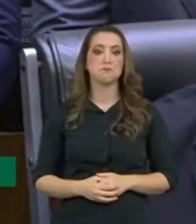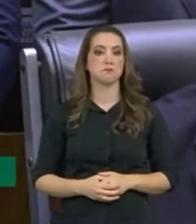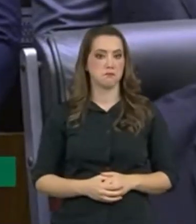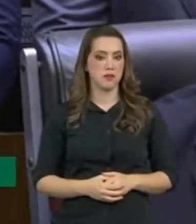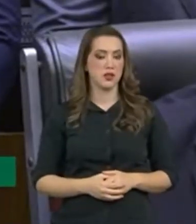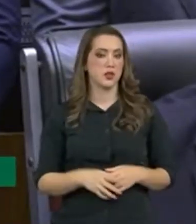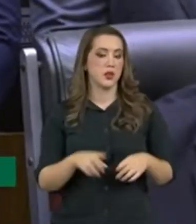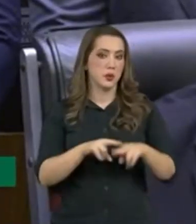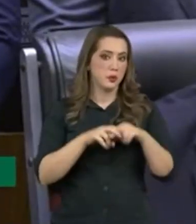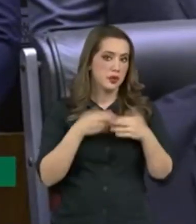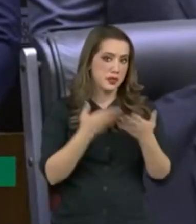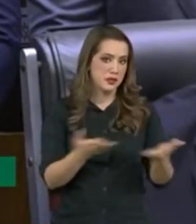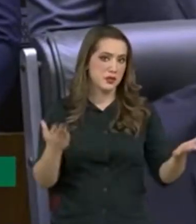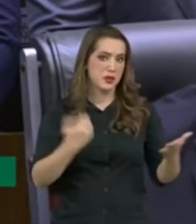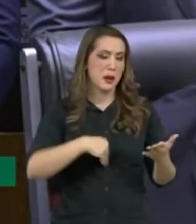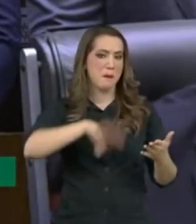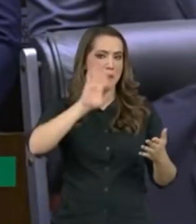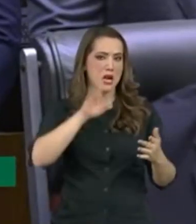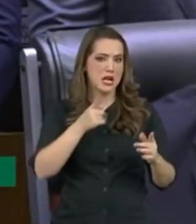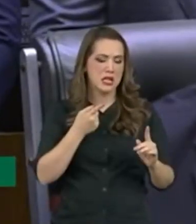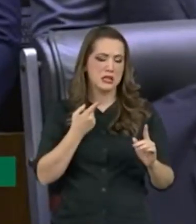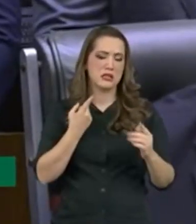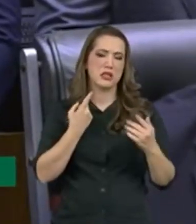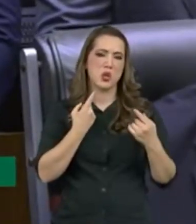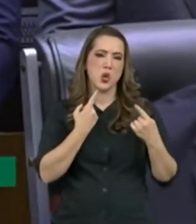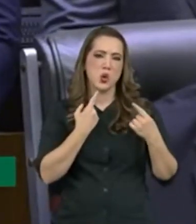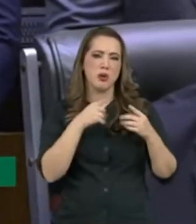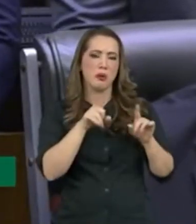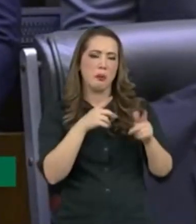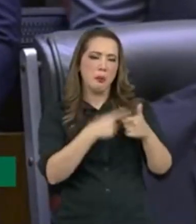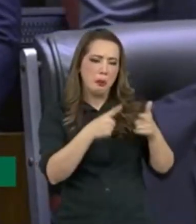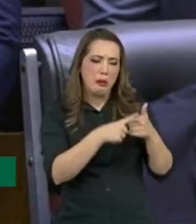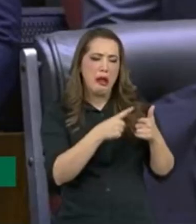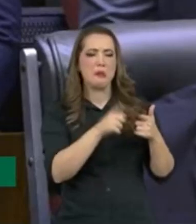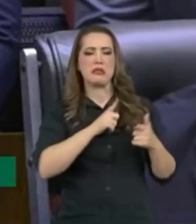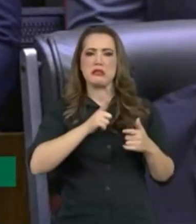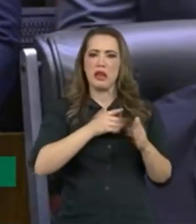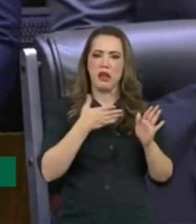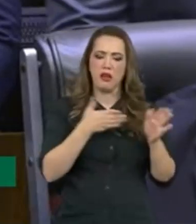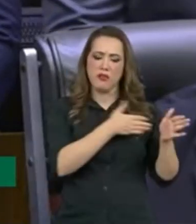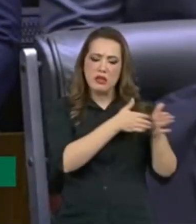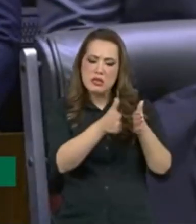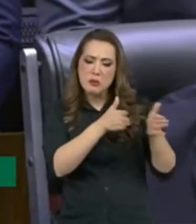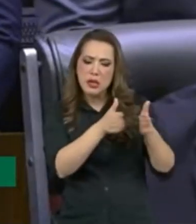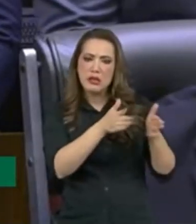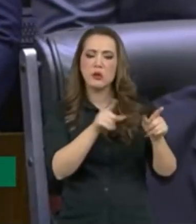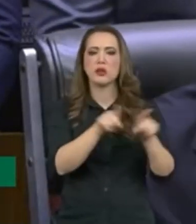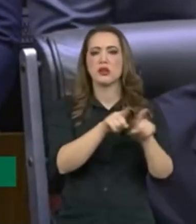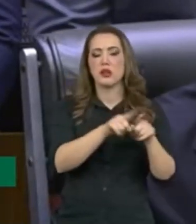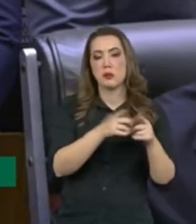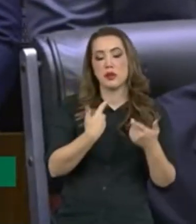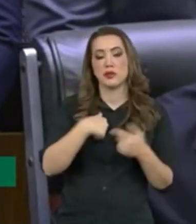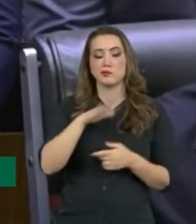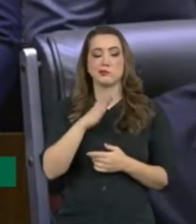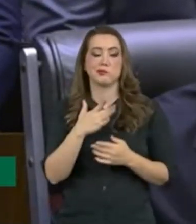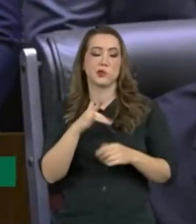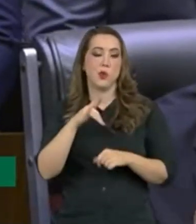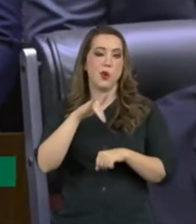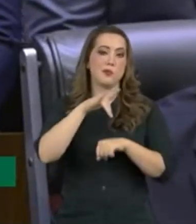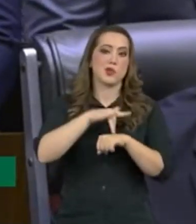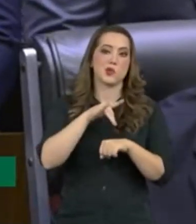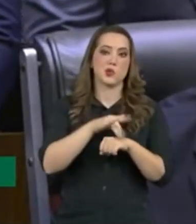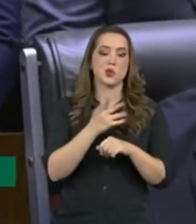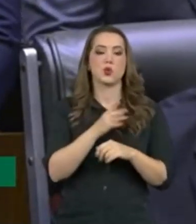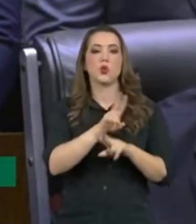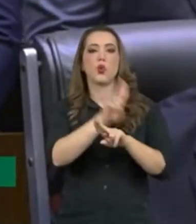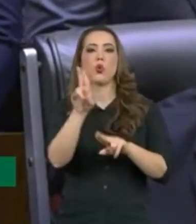Certamente por isso, foi a mais perseguida desde então e foi também a mais prejudicada por uma estupidez chamada teto